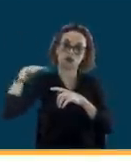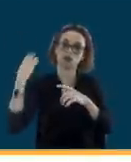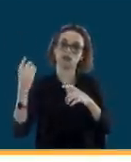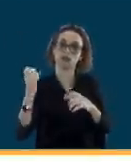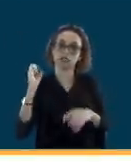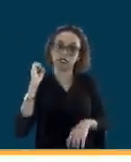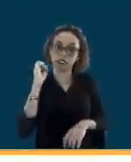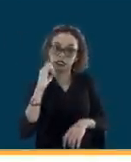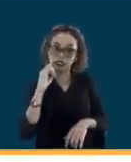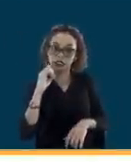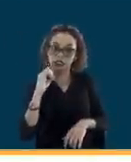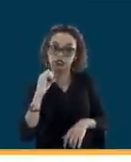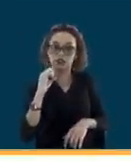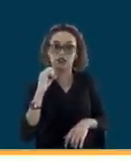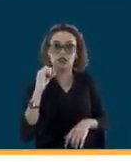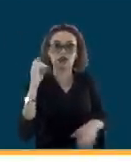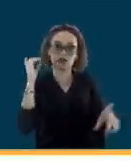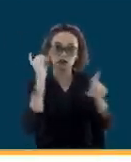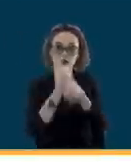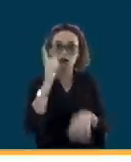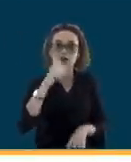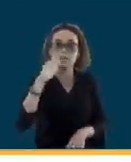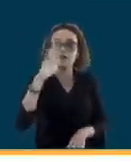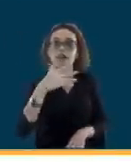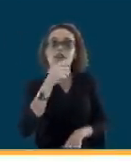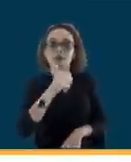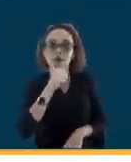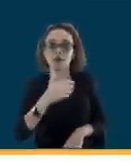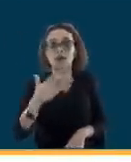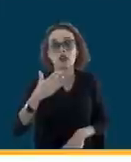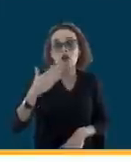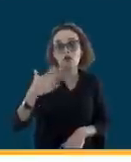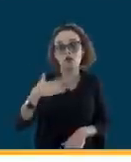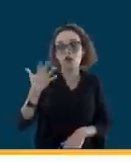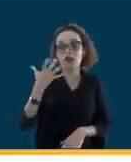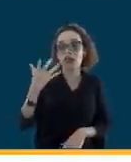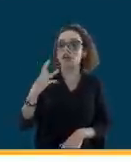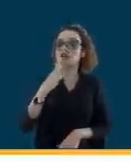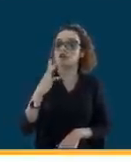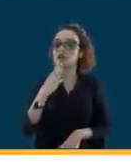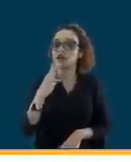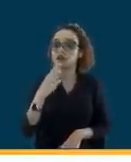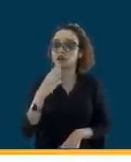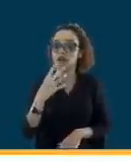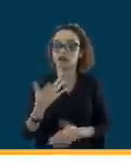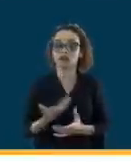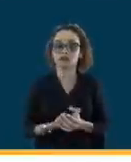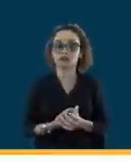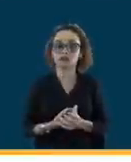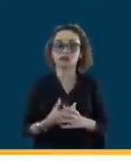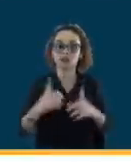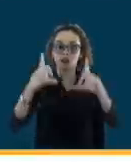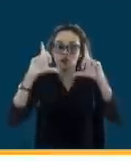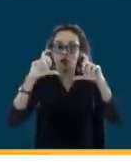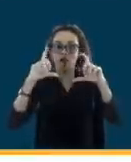Se algum dia alguém souber quem é ela, eu estou querendo ir atrás dessa mulher. É, né? Uma foto de um 1º de maio